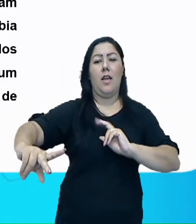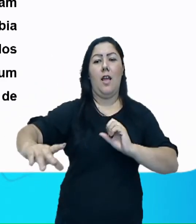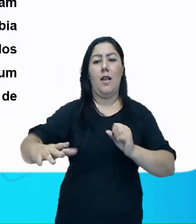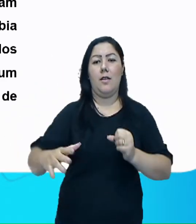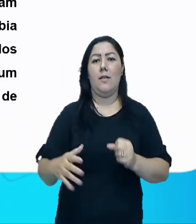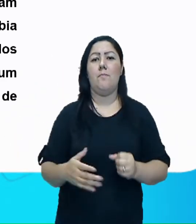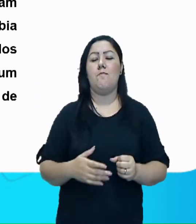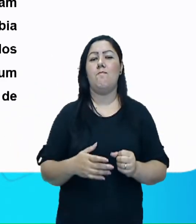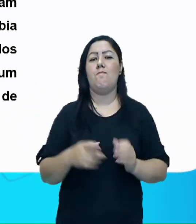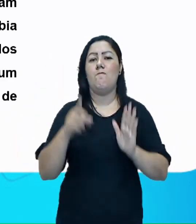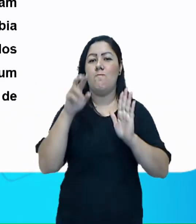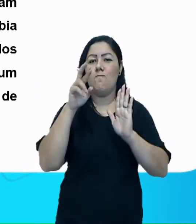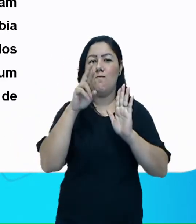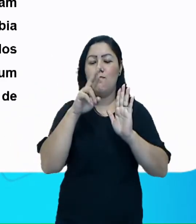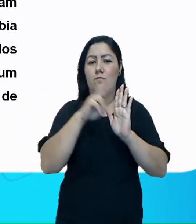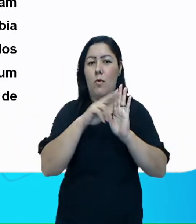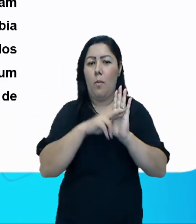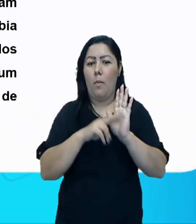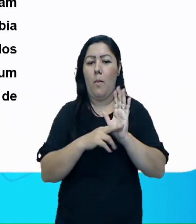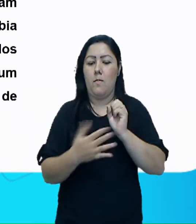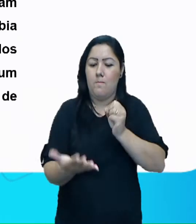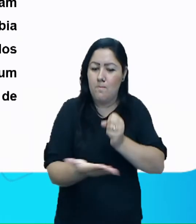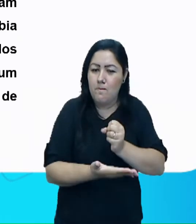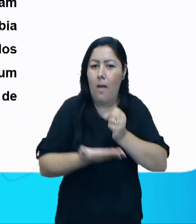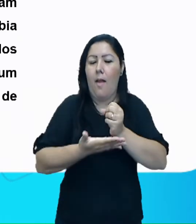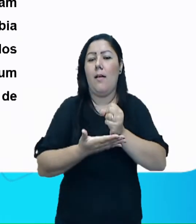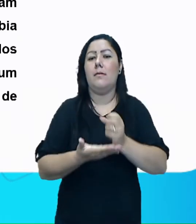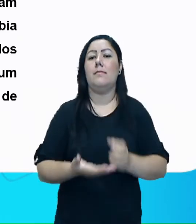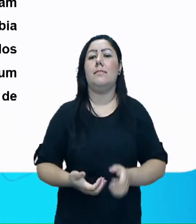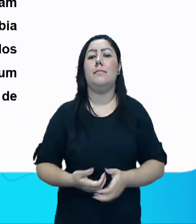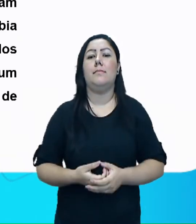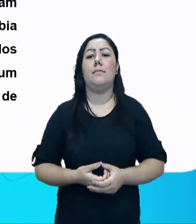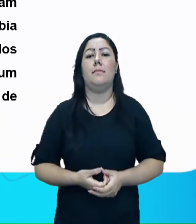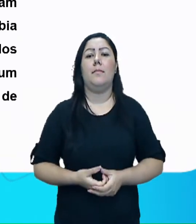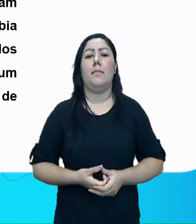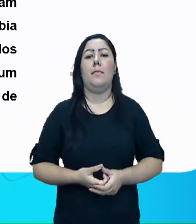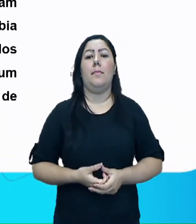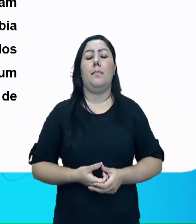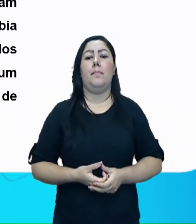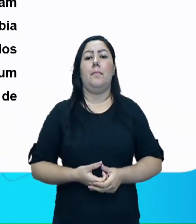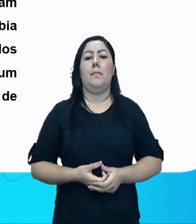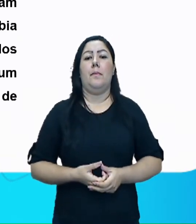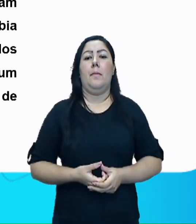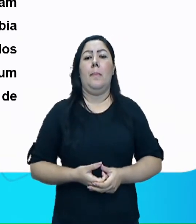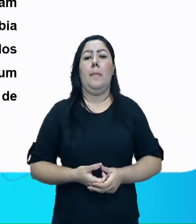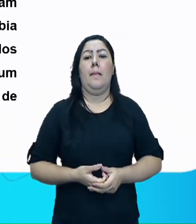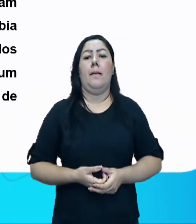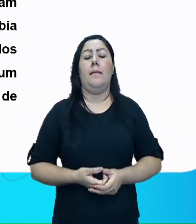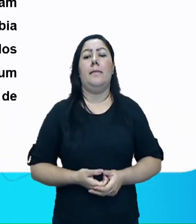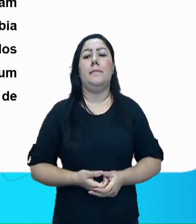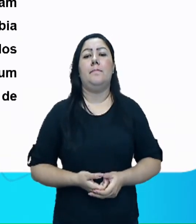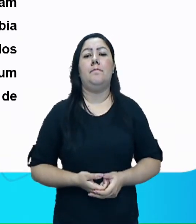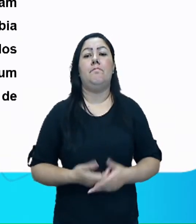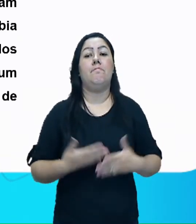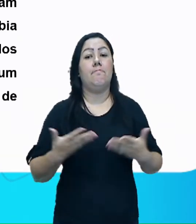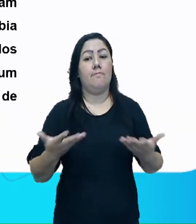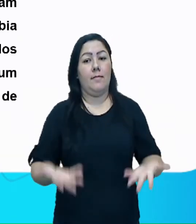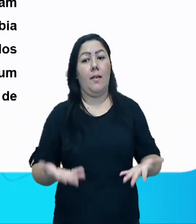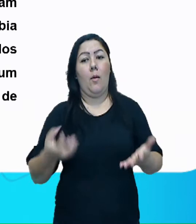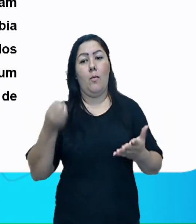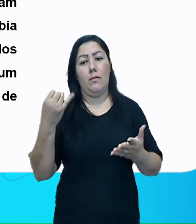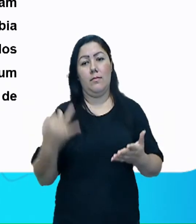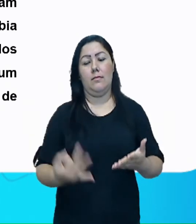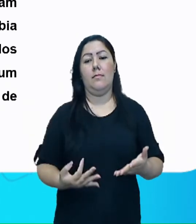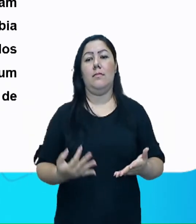Os contrários à imigração argumentam que os novos migrantes seriam totalmente